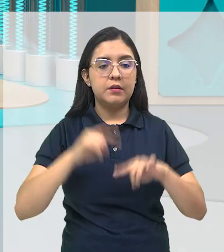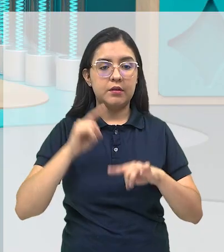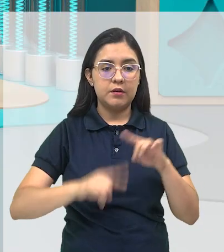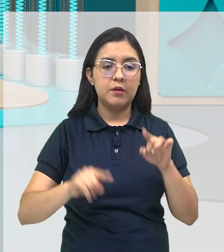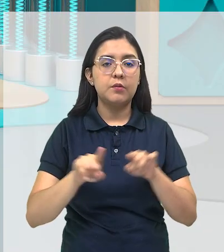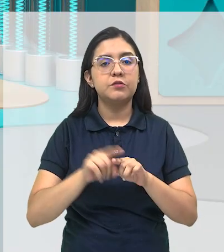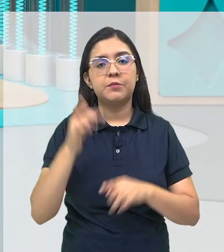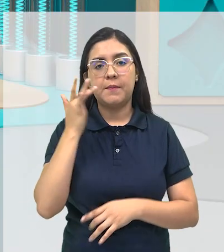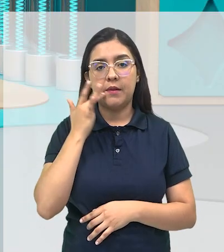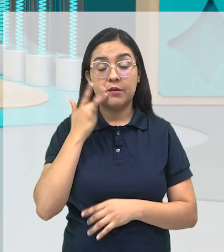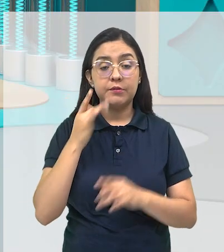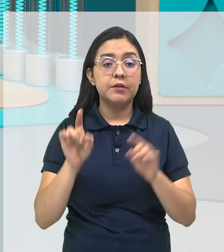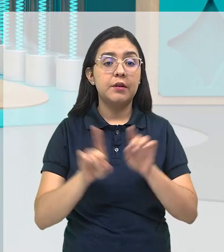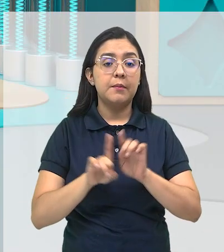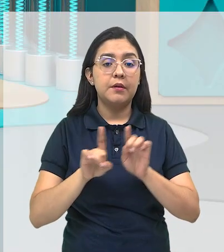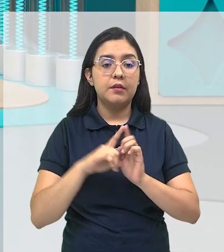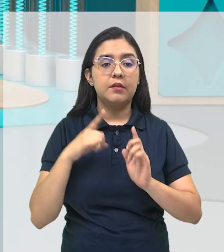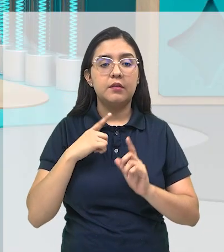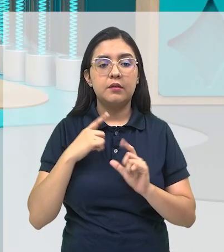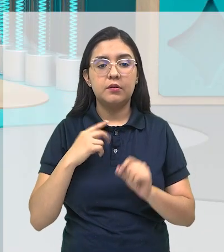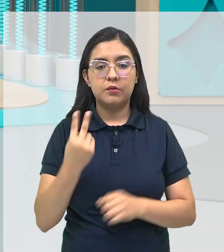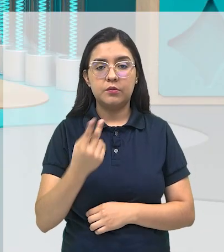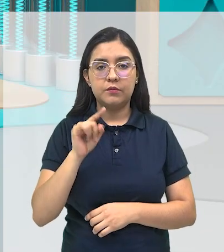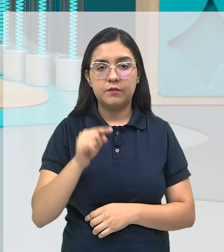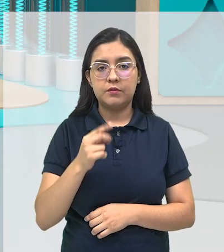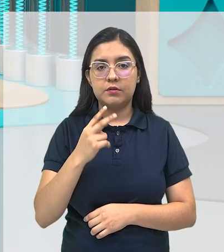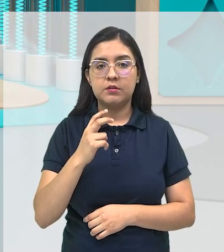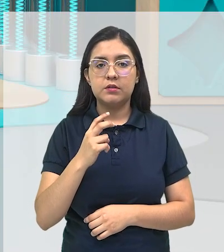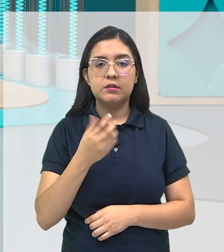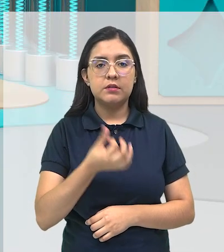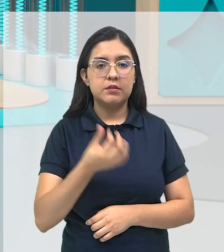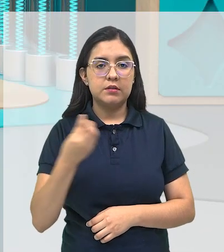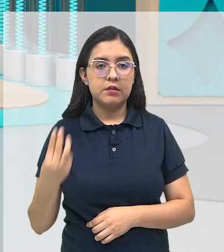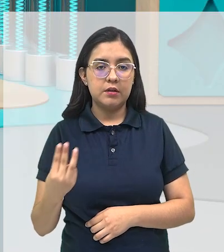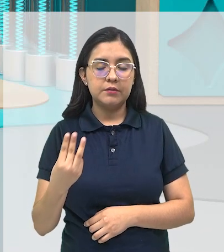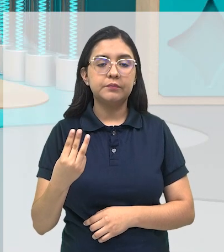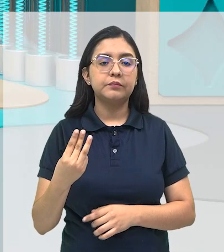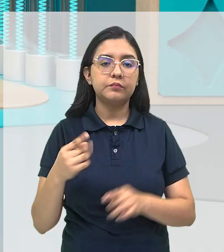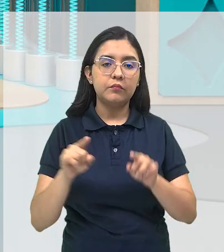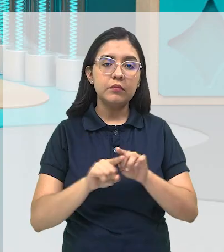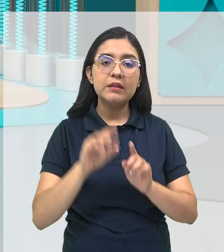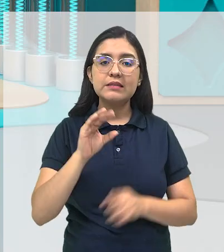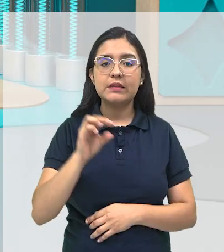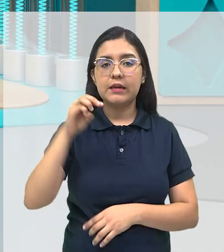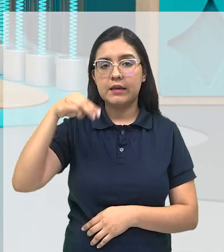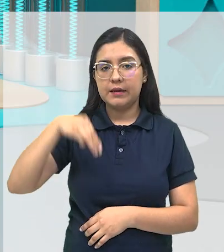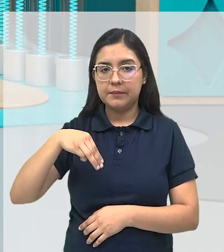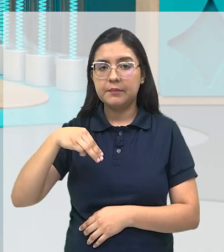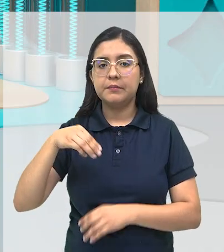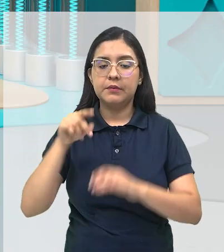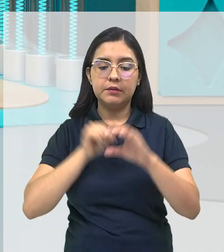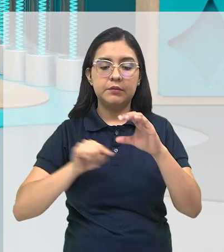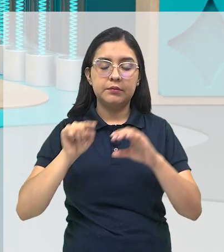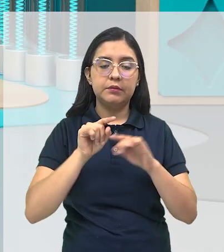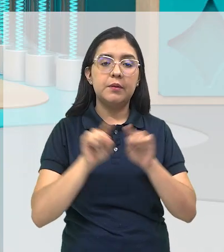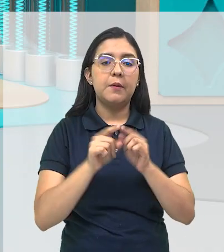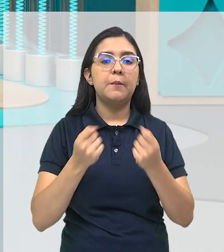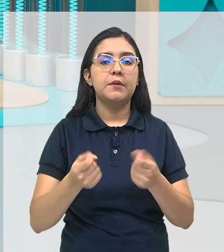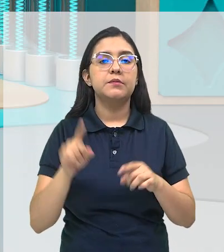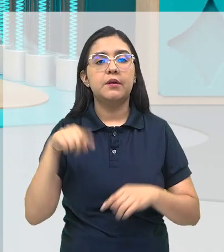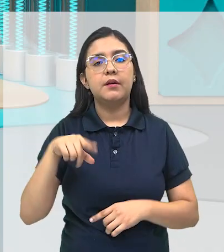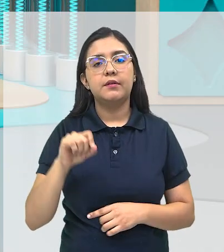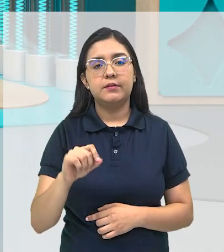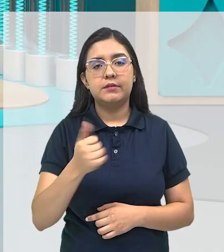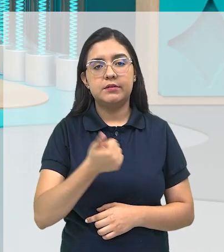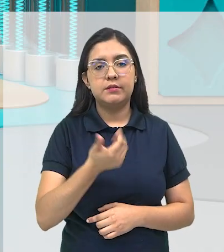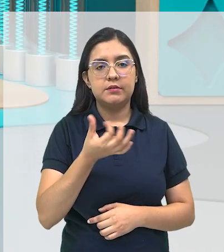e plástico e ela possui 2,63 centímetros de circunferência e o peso é